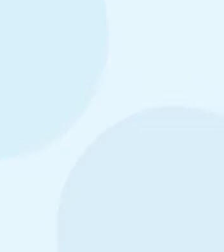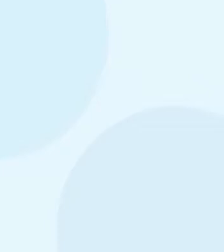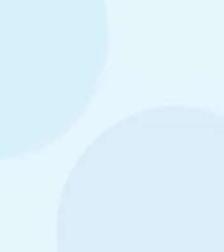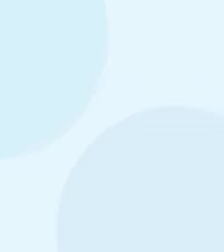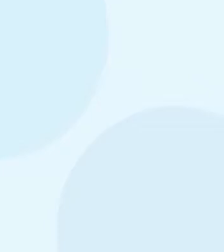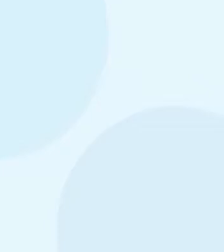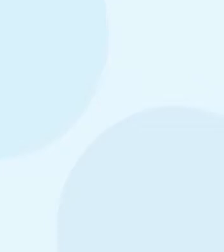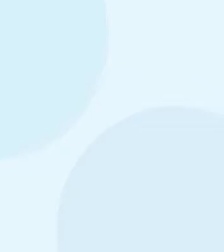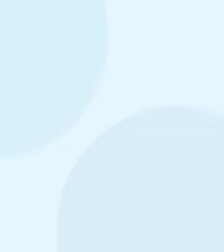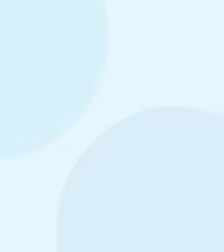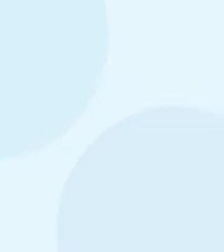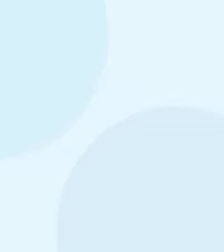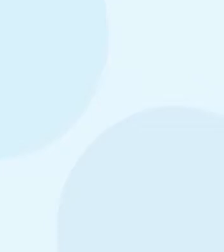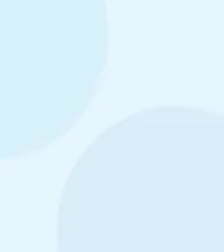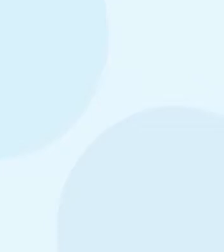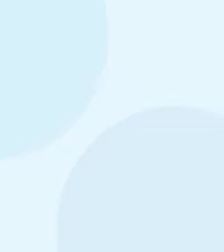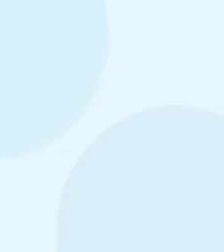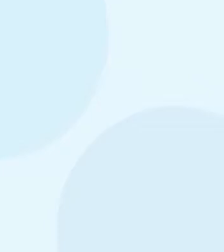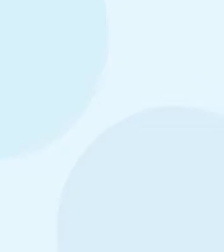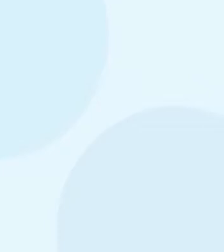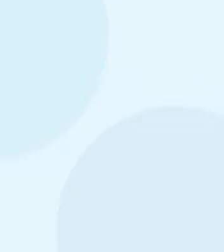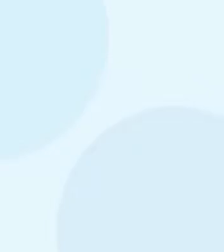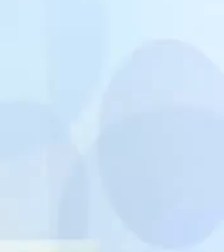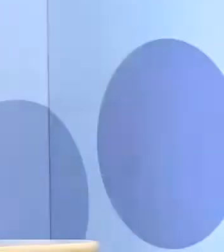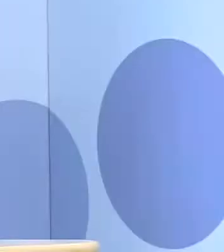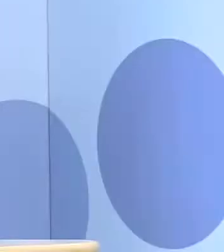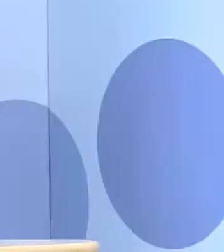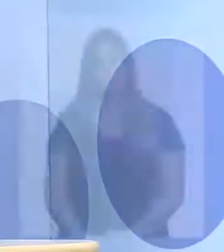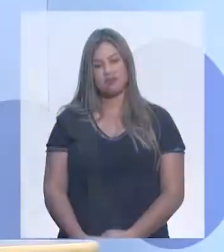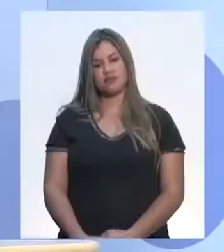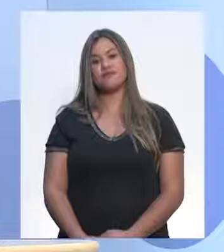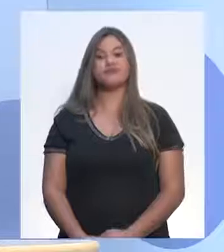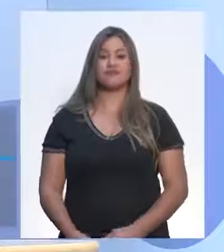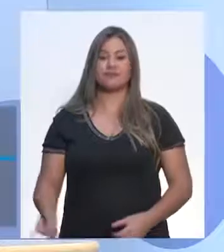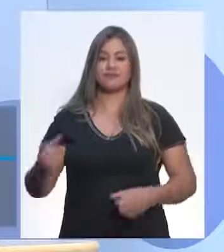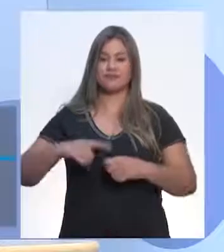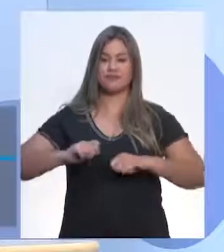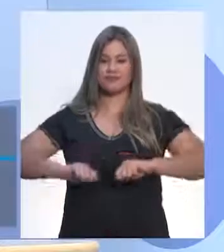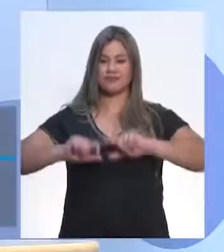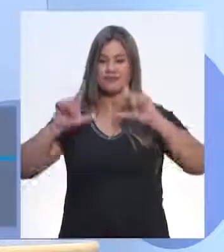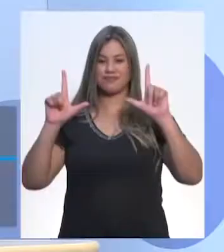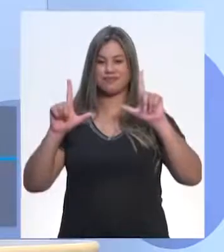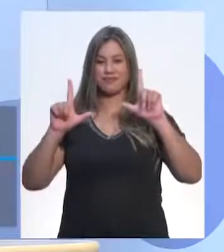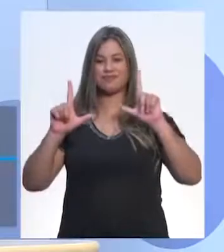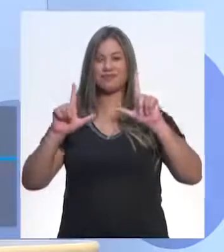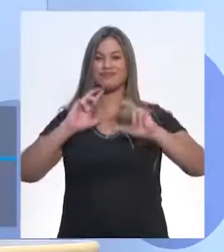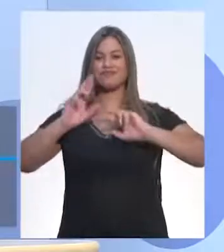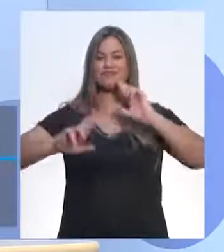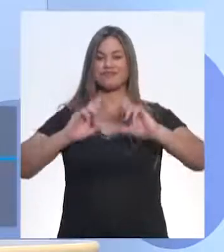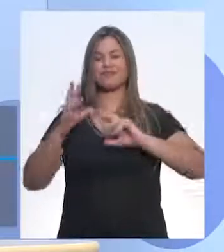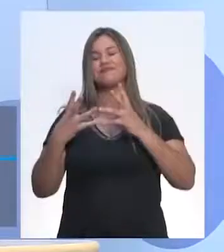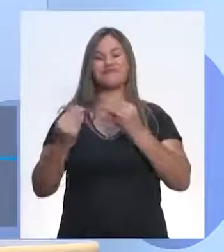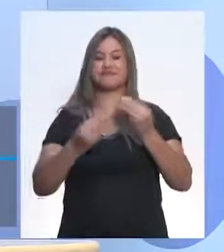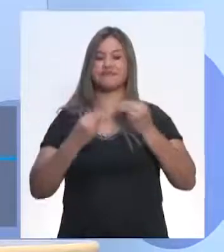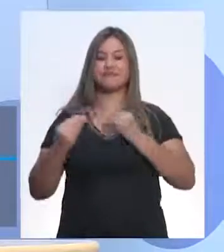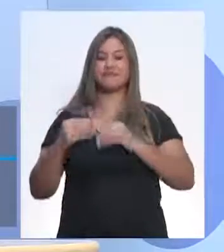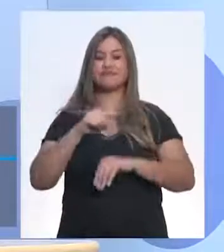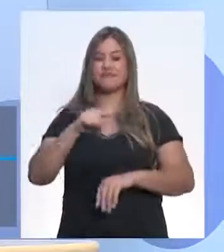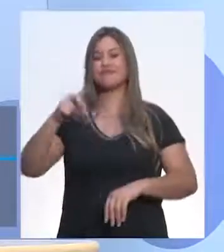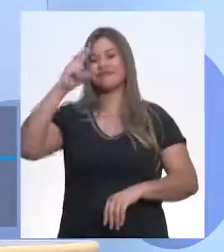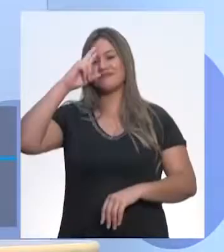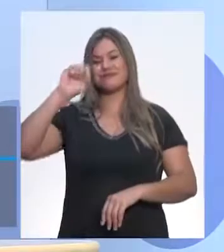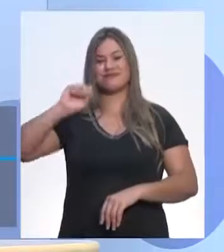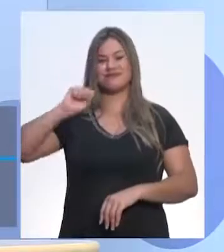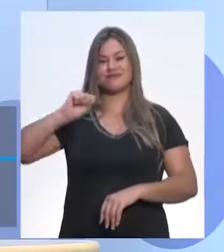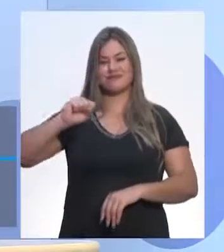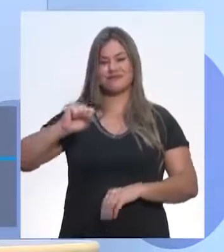Retornamos aqui. muitas respostas e eles lembram sim o